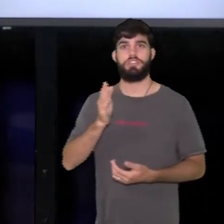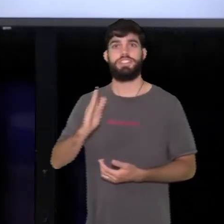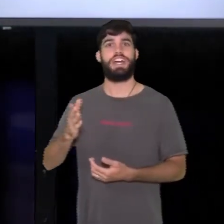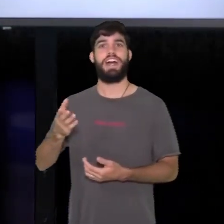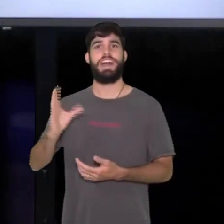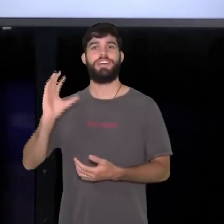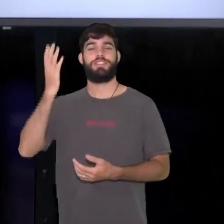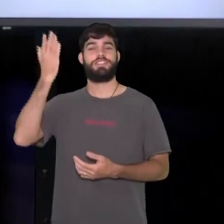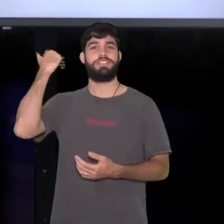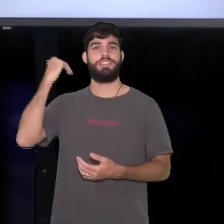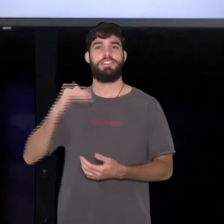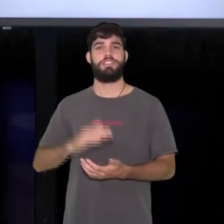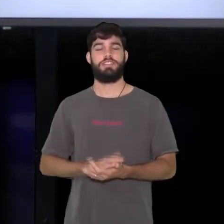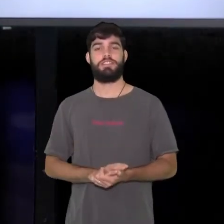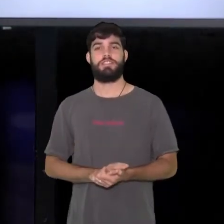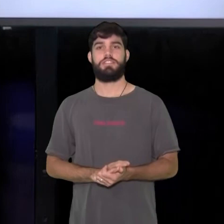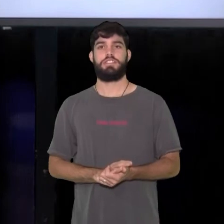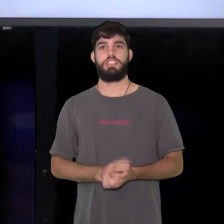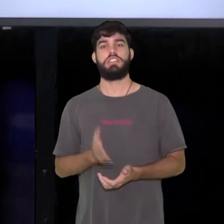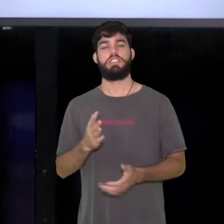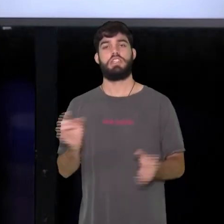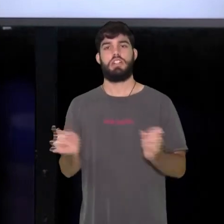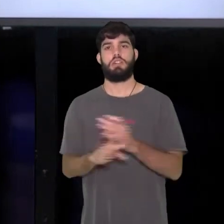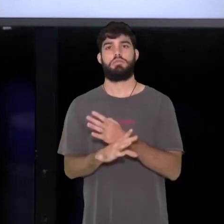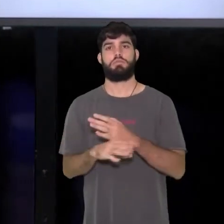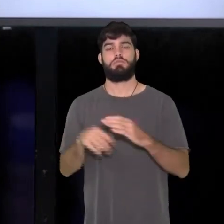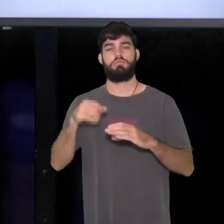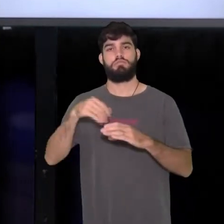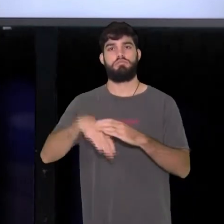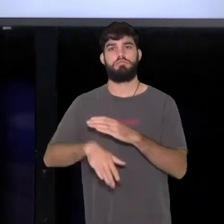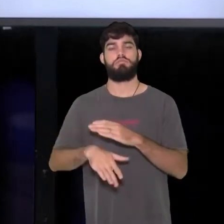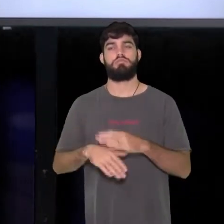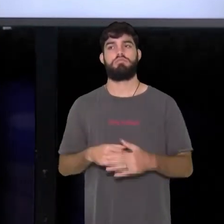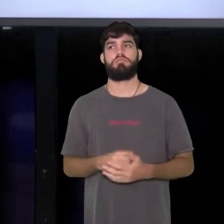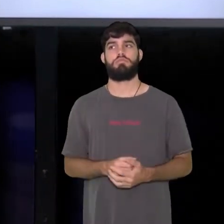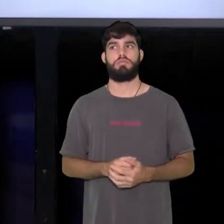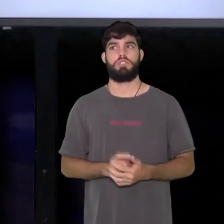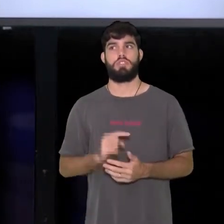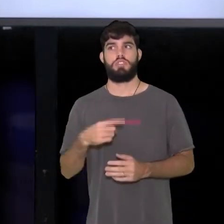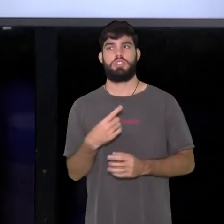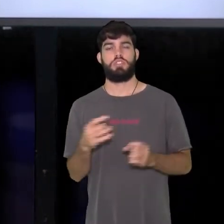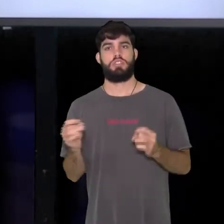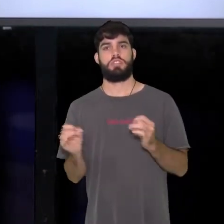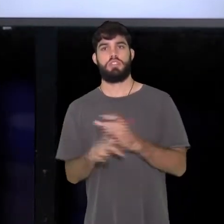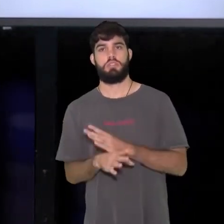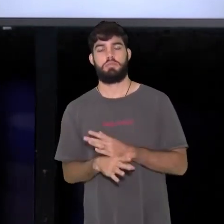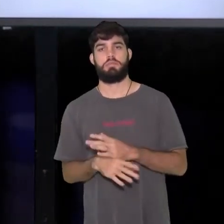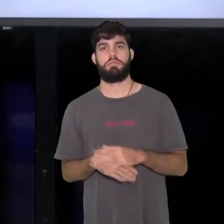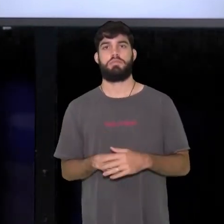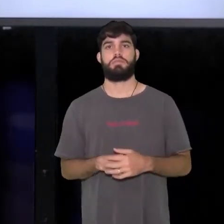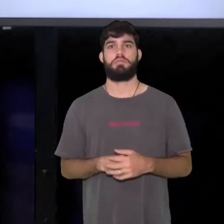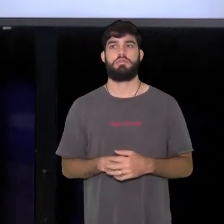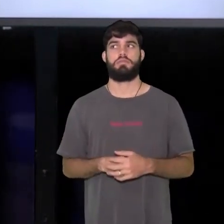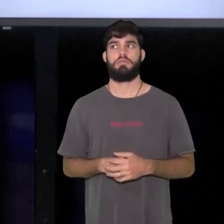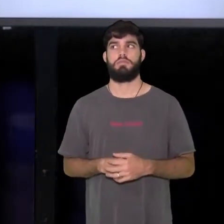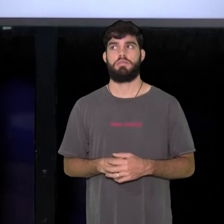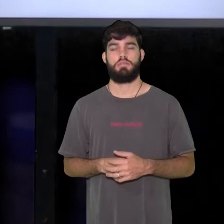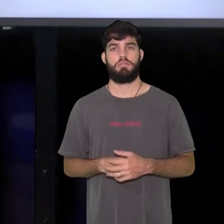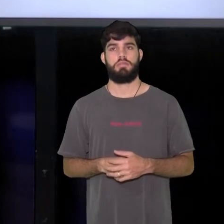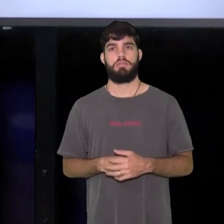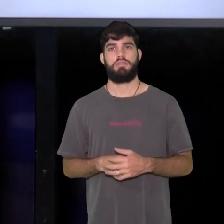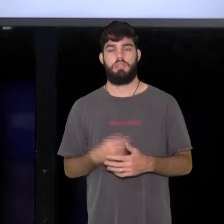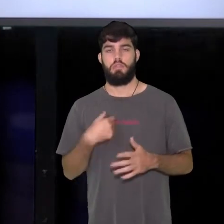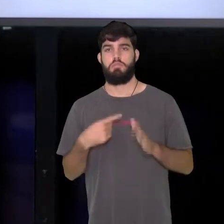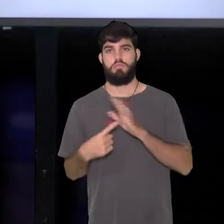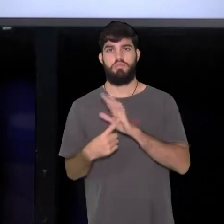foi? Já terminei de imprimir. Então, para a gente terminar, a gente foca